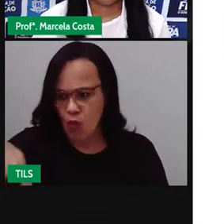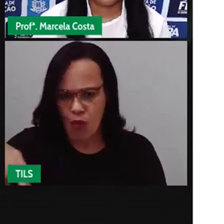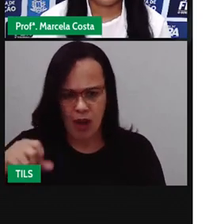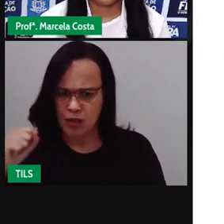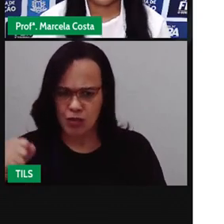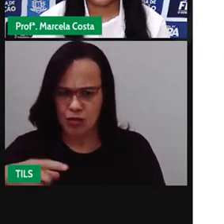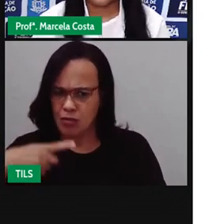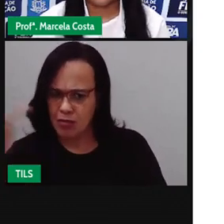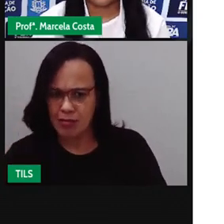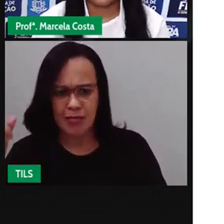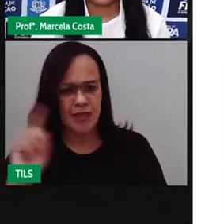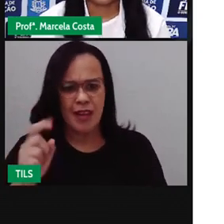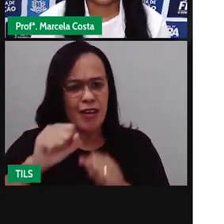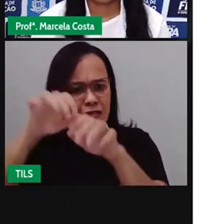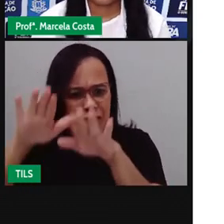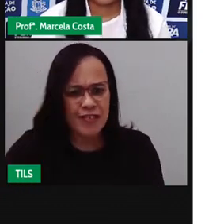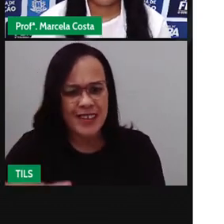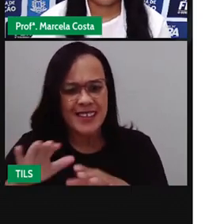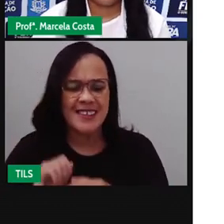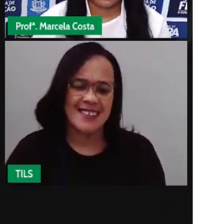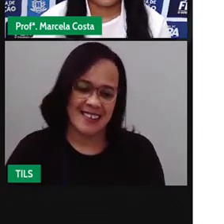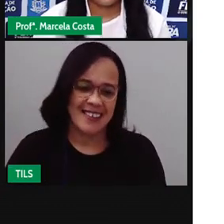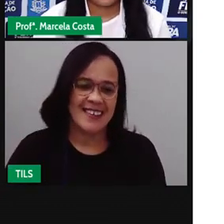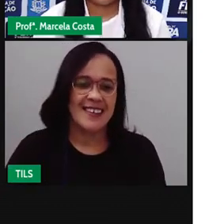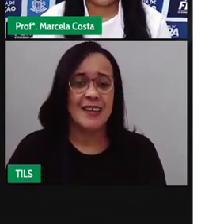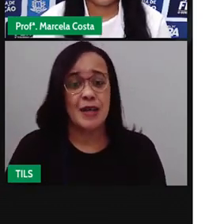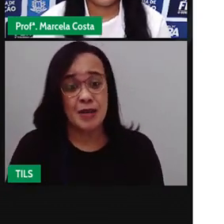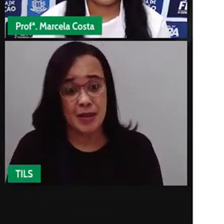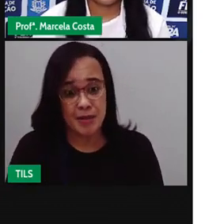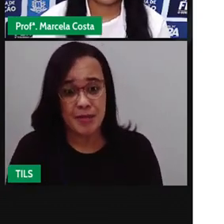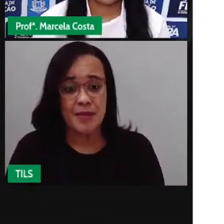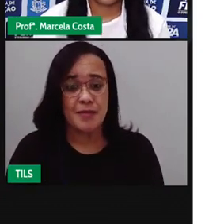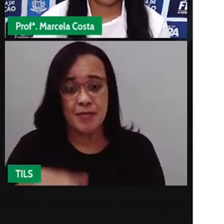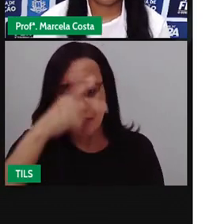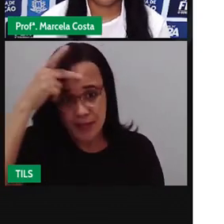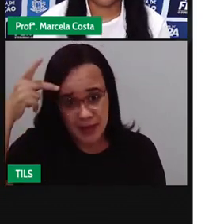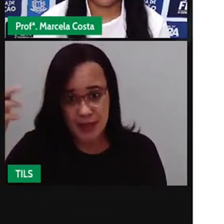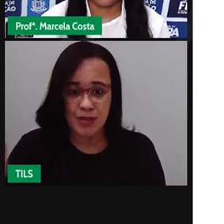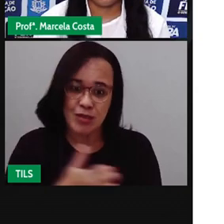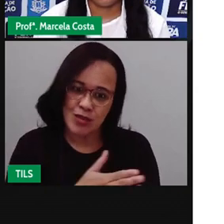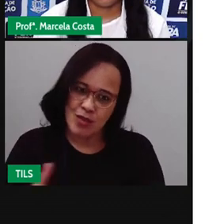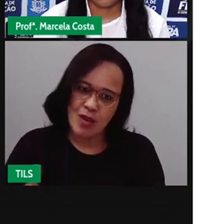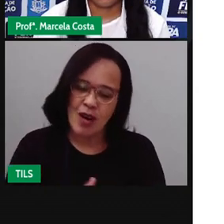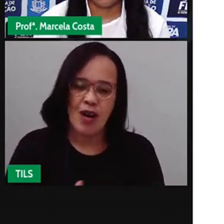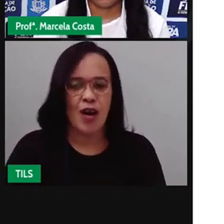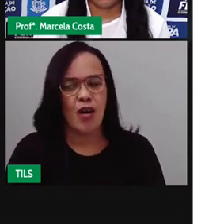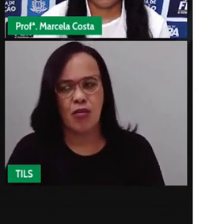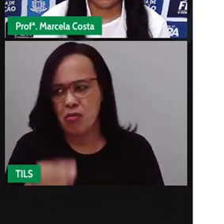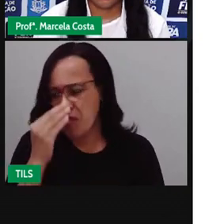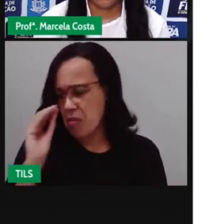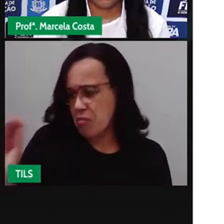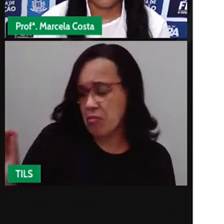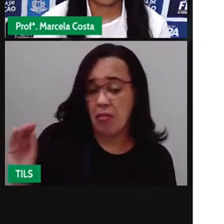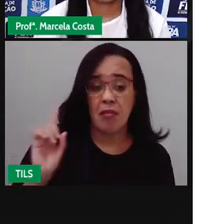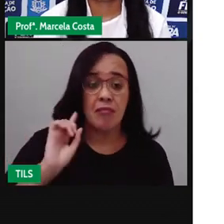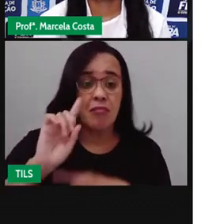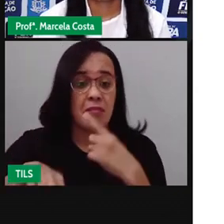Pessoas que vêm e ignoram, mas para os braços da princesa sempre voltam.